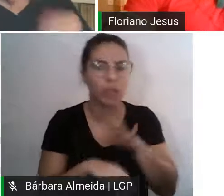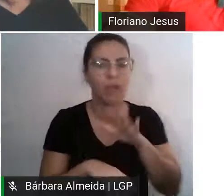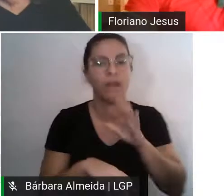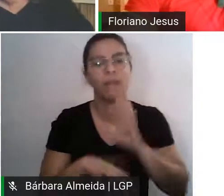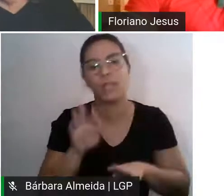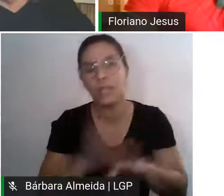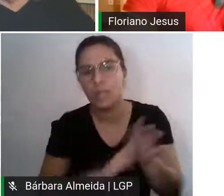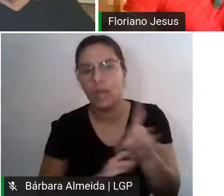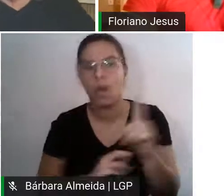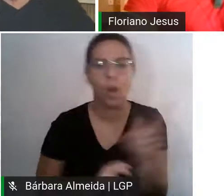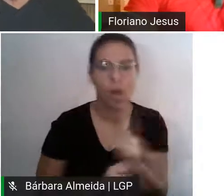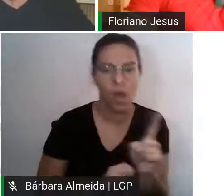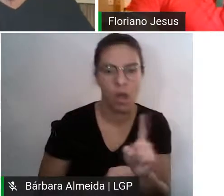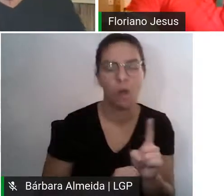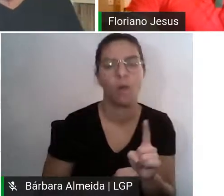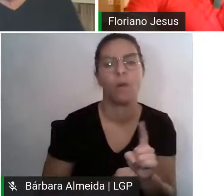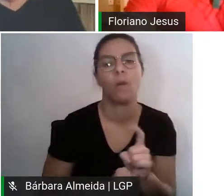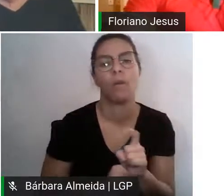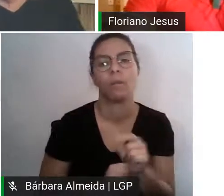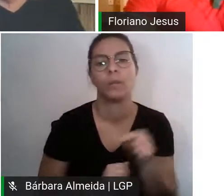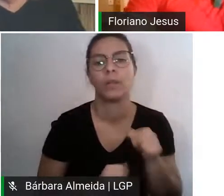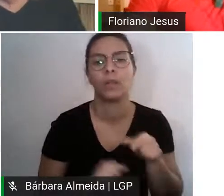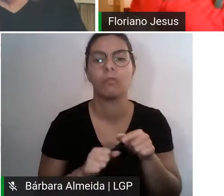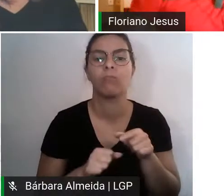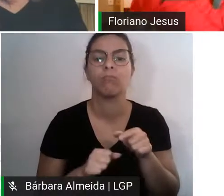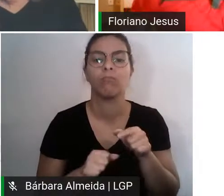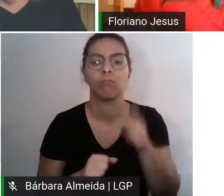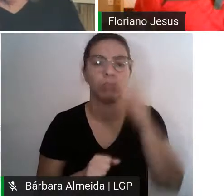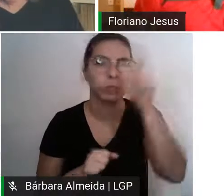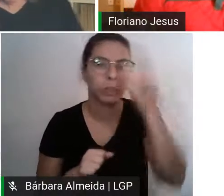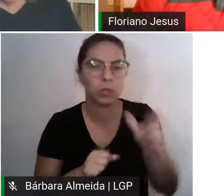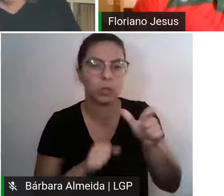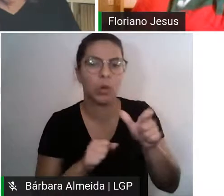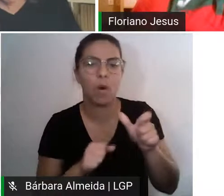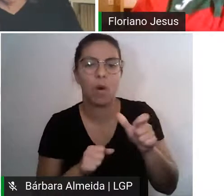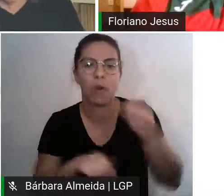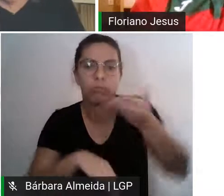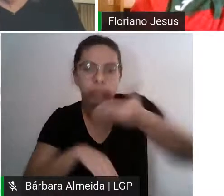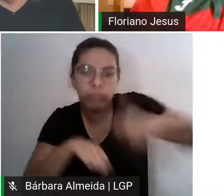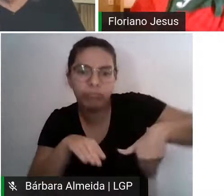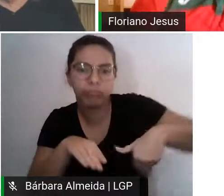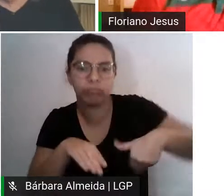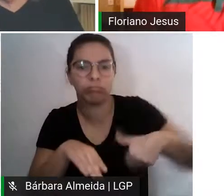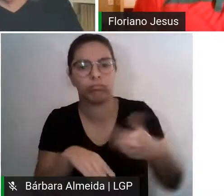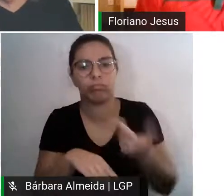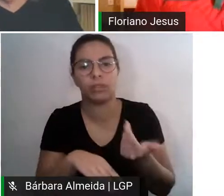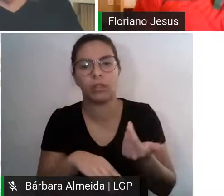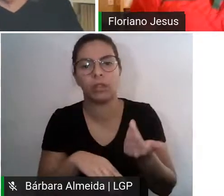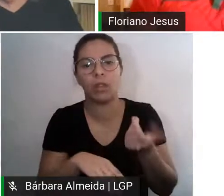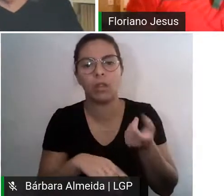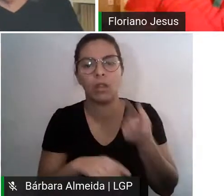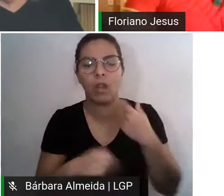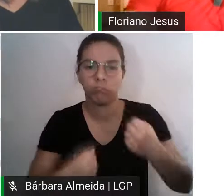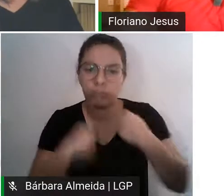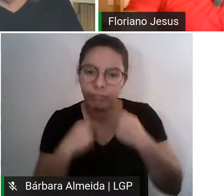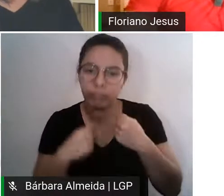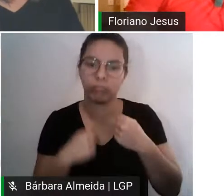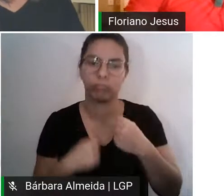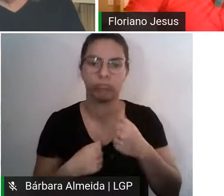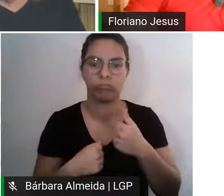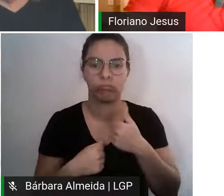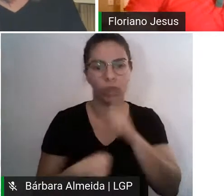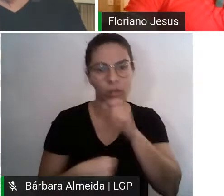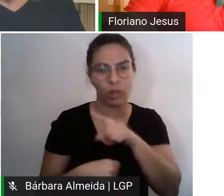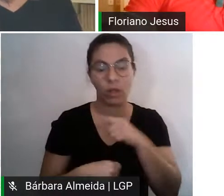fazer ou um amputado consegue produzir em termos de força e capacidade. Eu chegando